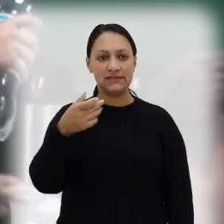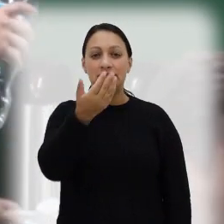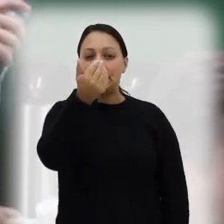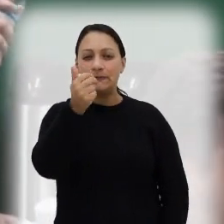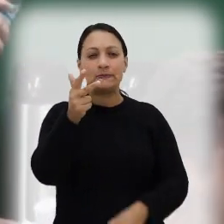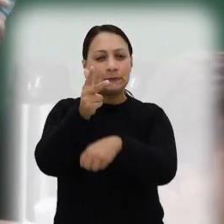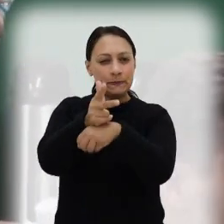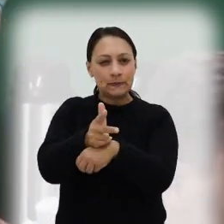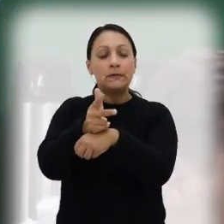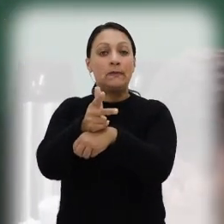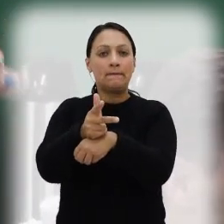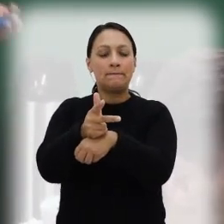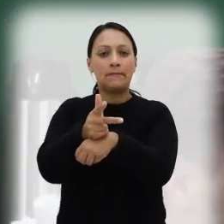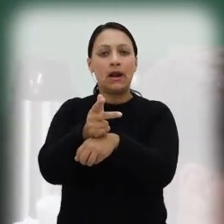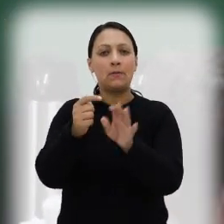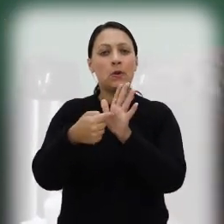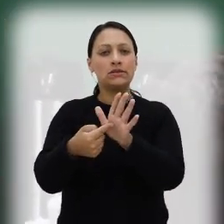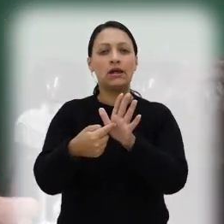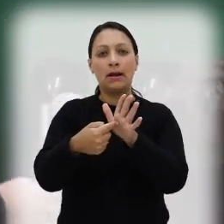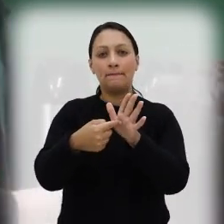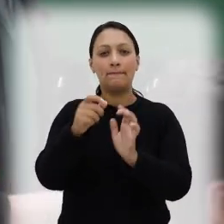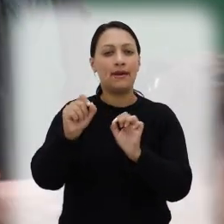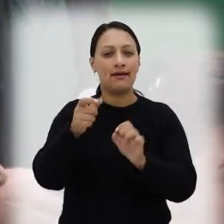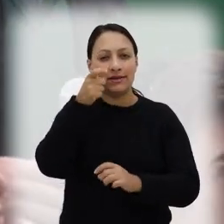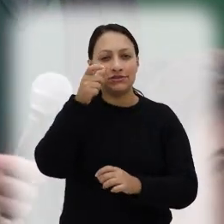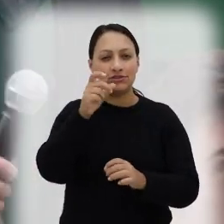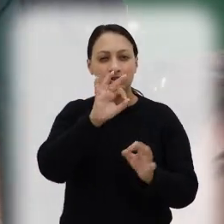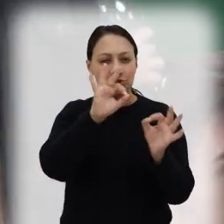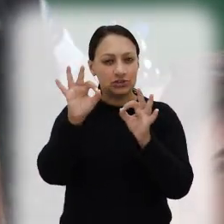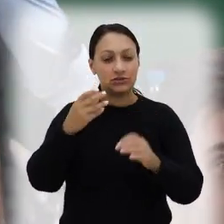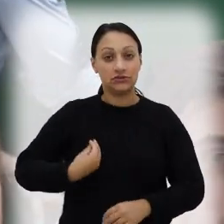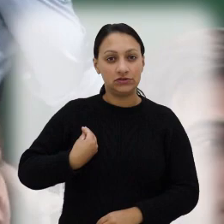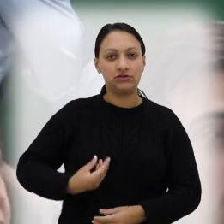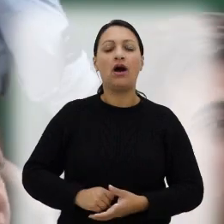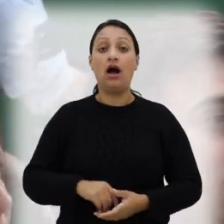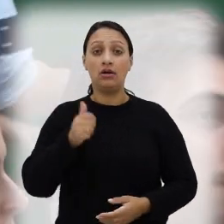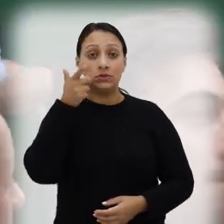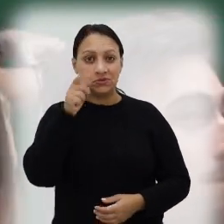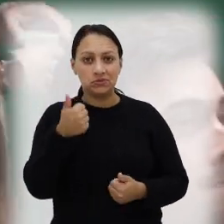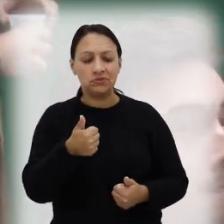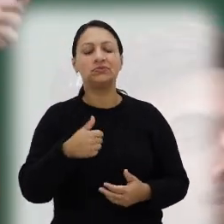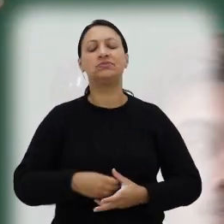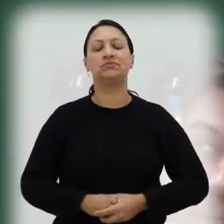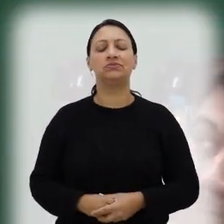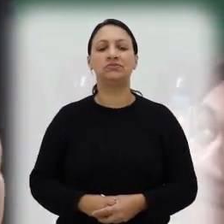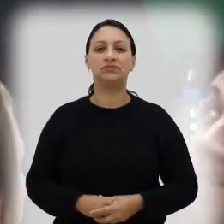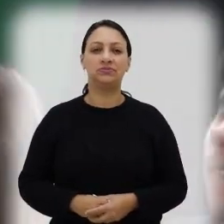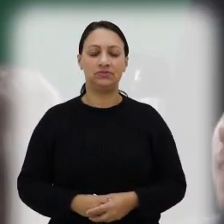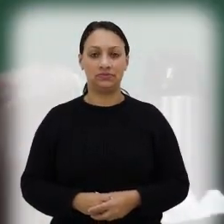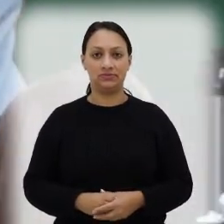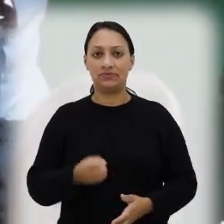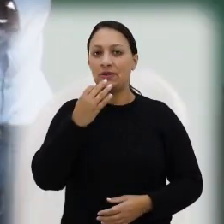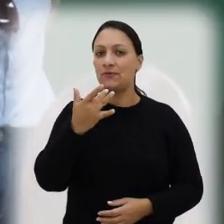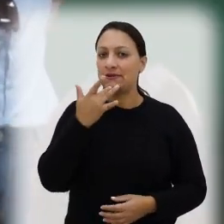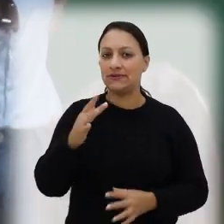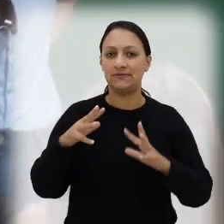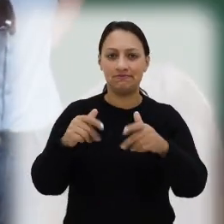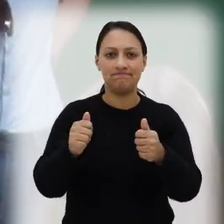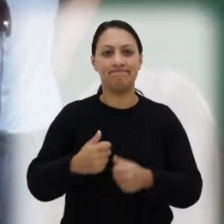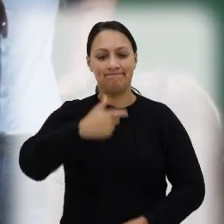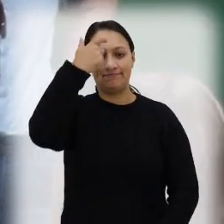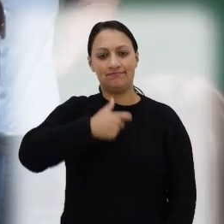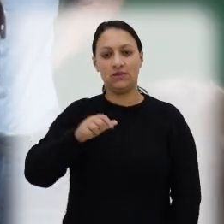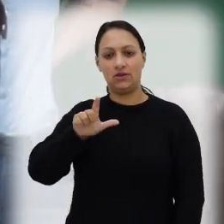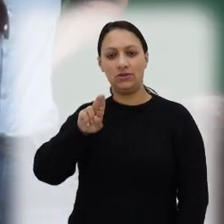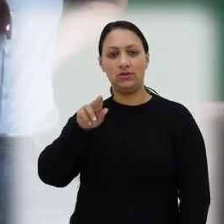aparecer na câmera para o pessoal aqui que está no ao vivo. Tá pegando lá? Ah, tá bom. Boa tarde a todos, eu sou o